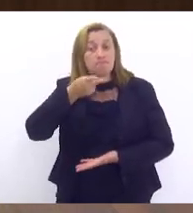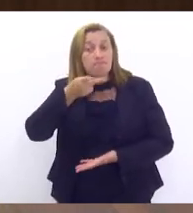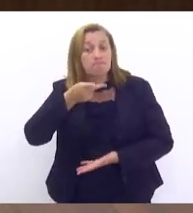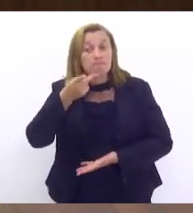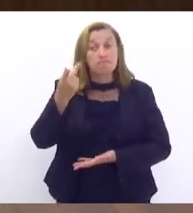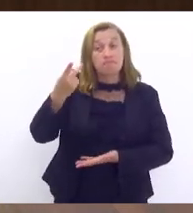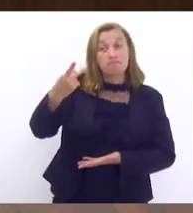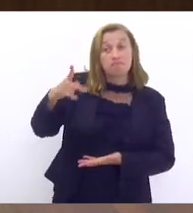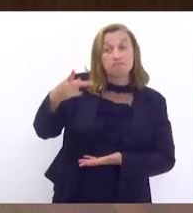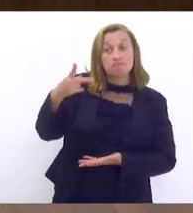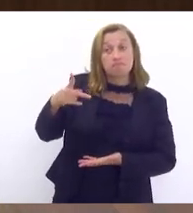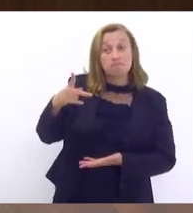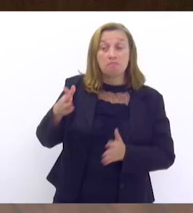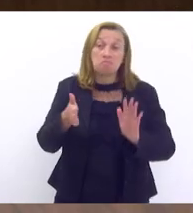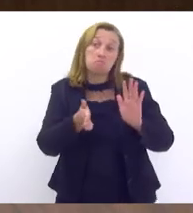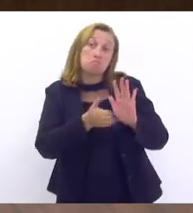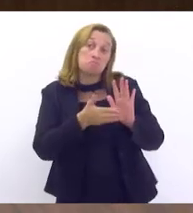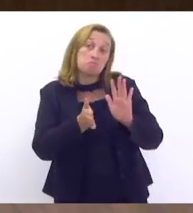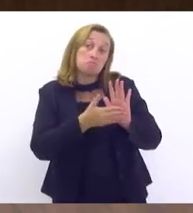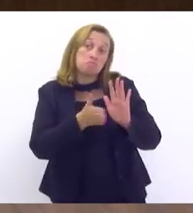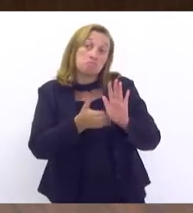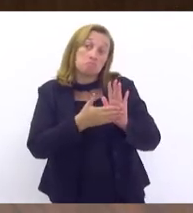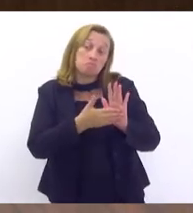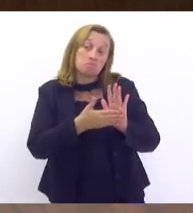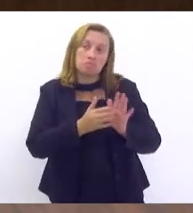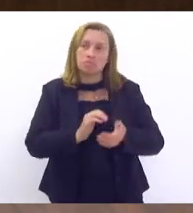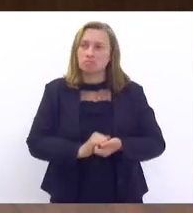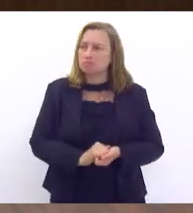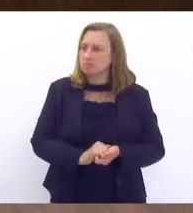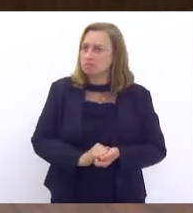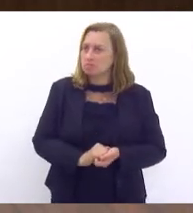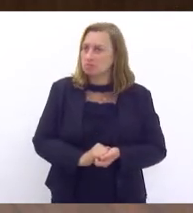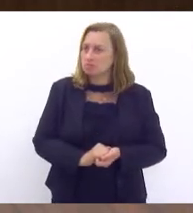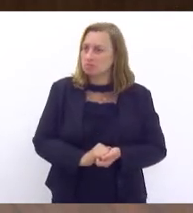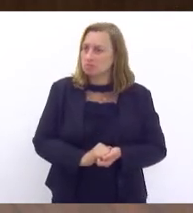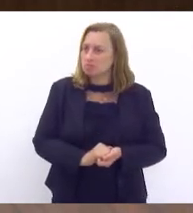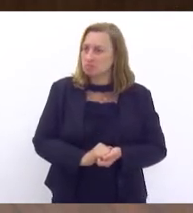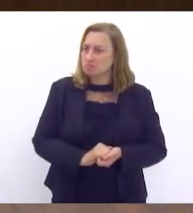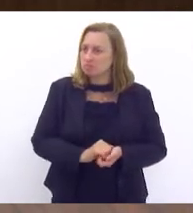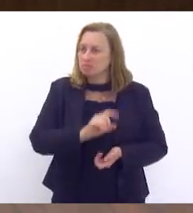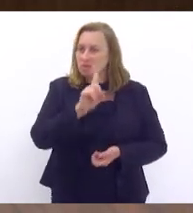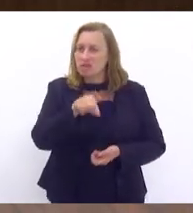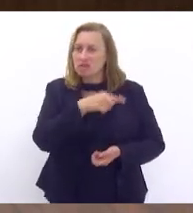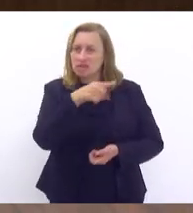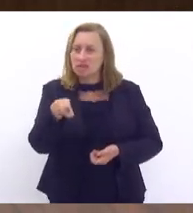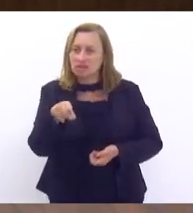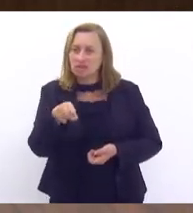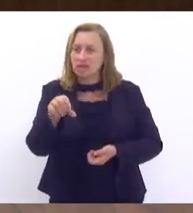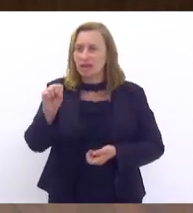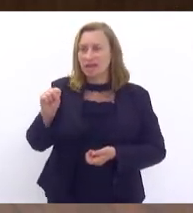declarações ao propor a extinção do tribunal, do